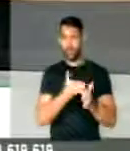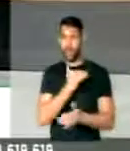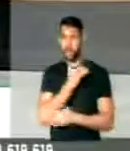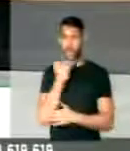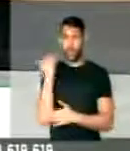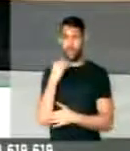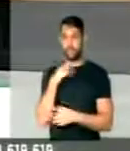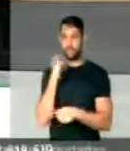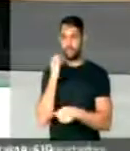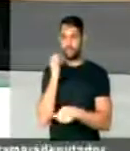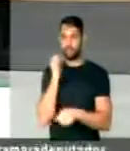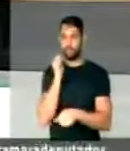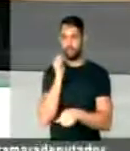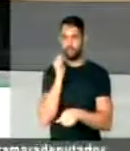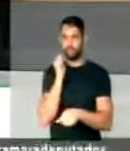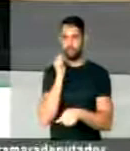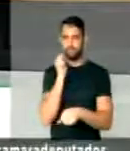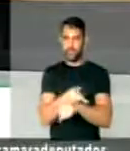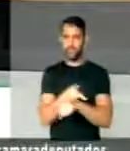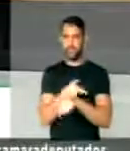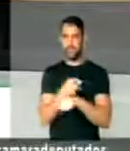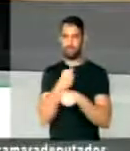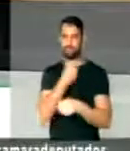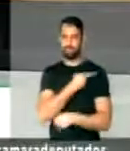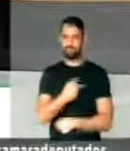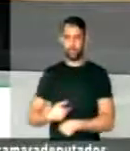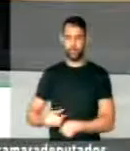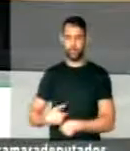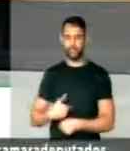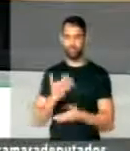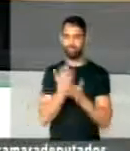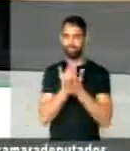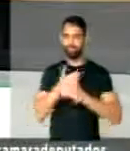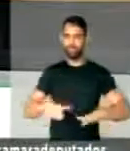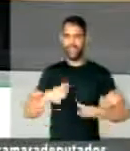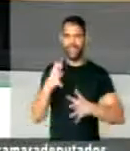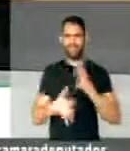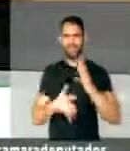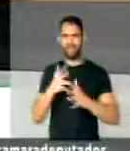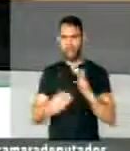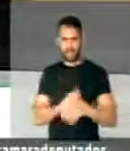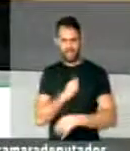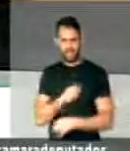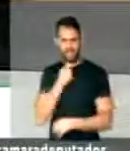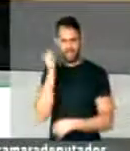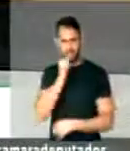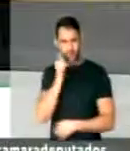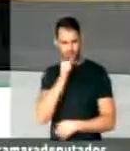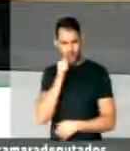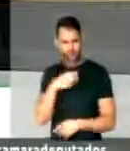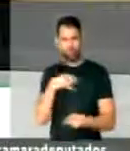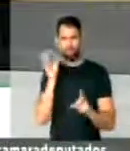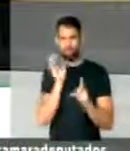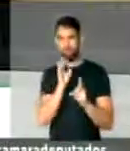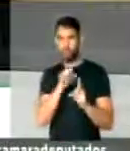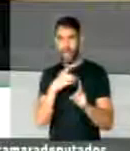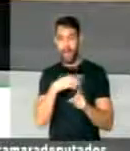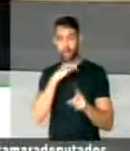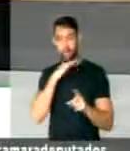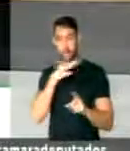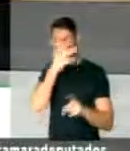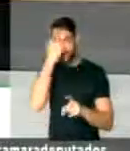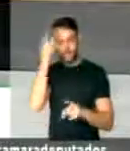da Previdência Pública, ou seja, prejudica as mulheres, prejudica os